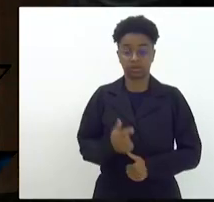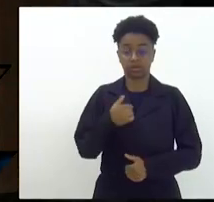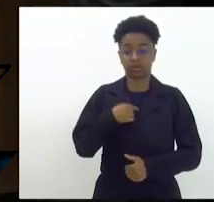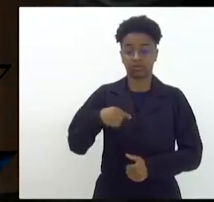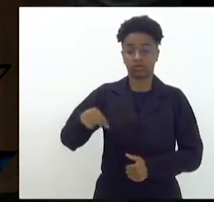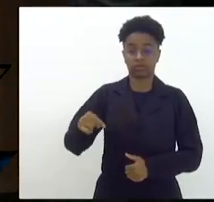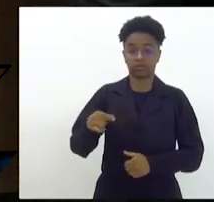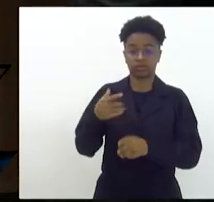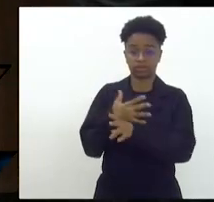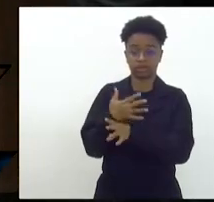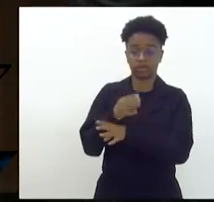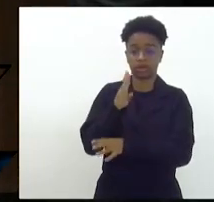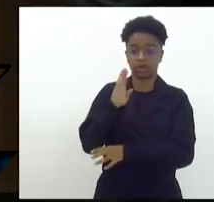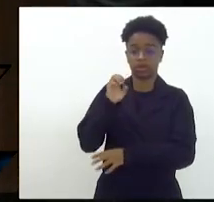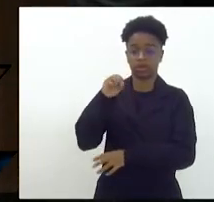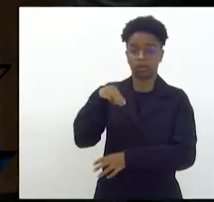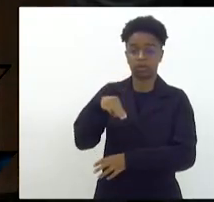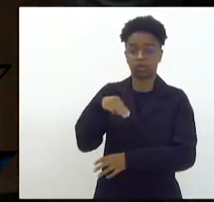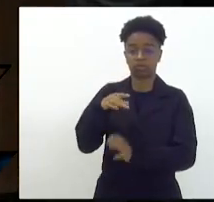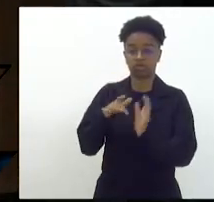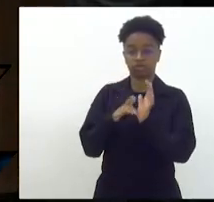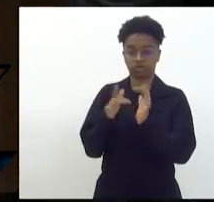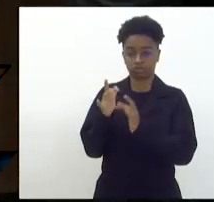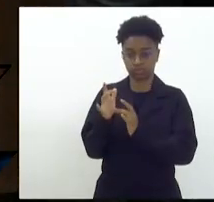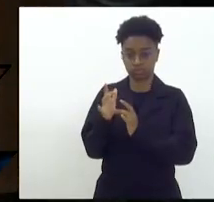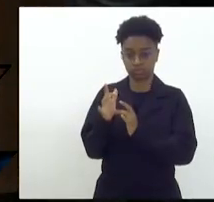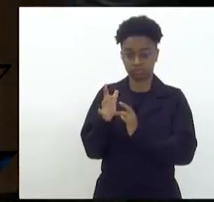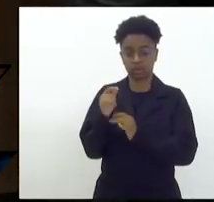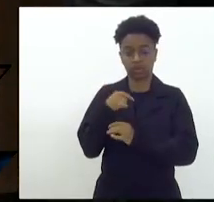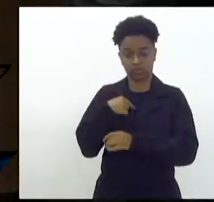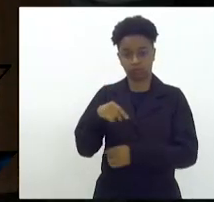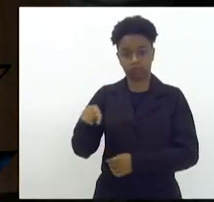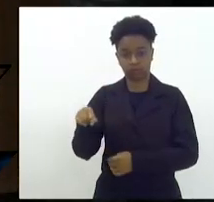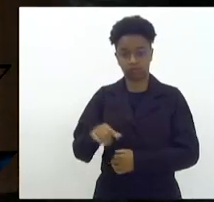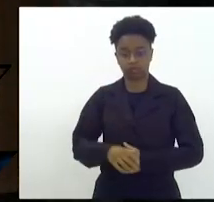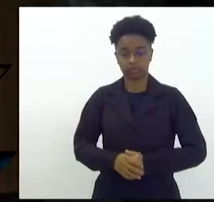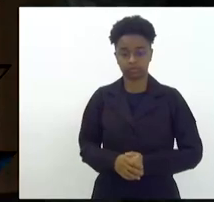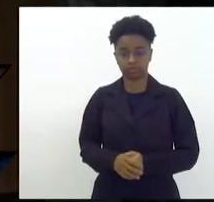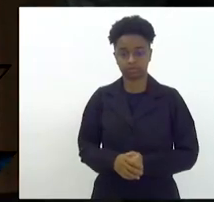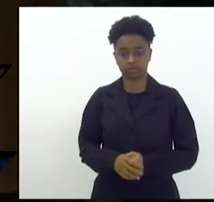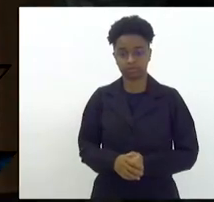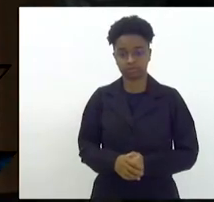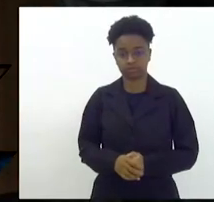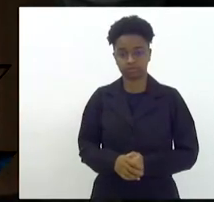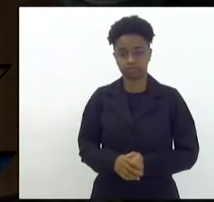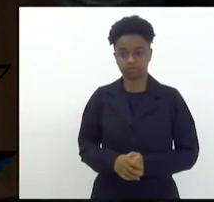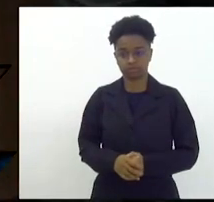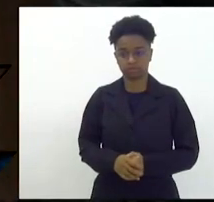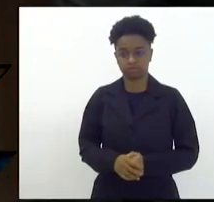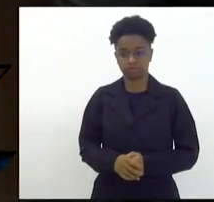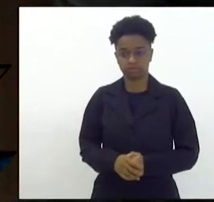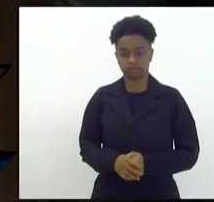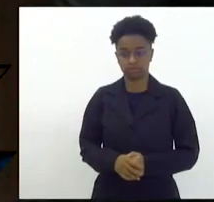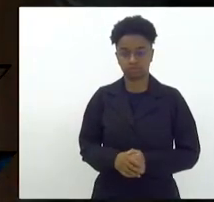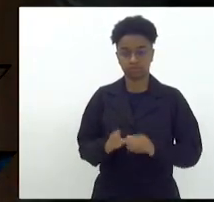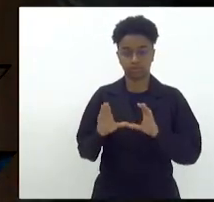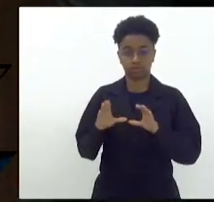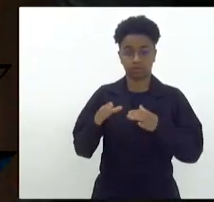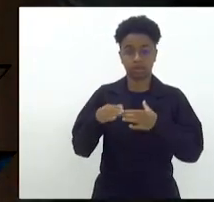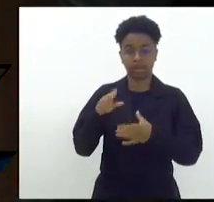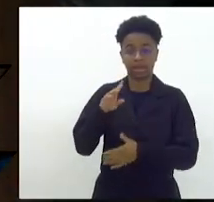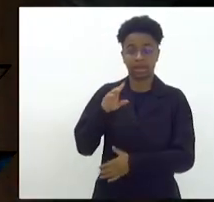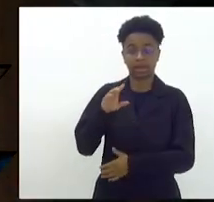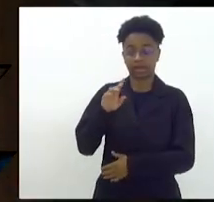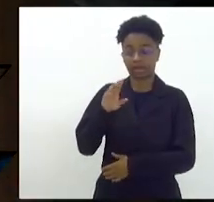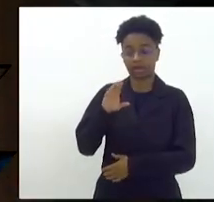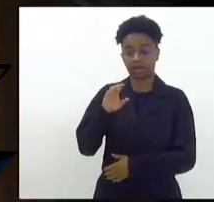Jesus de Itabapoana é lá na casa Machado pela Capitania dos Portos